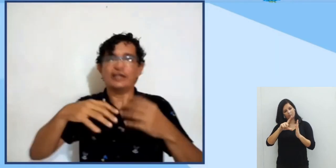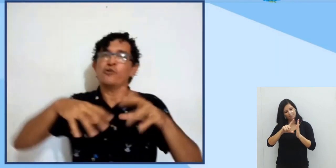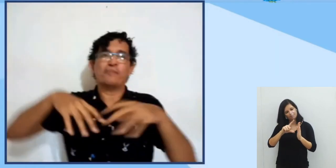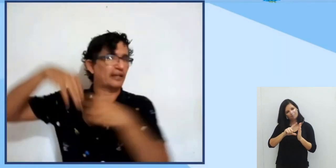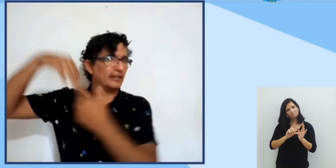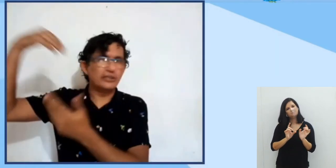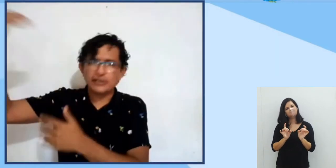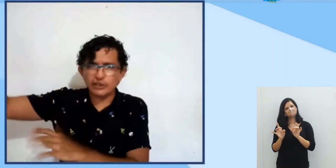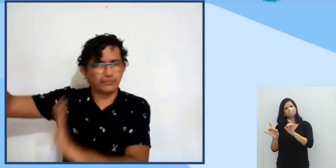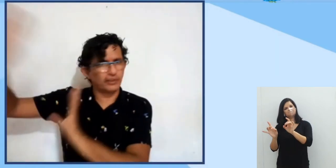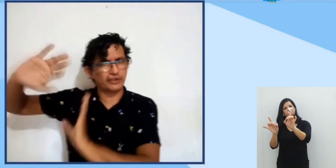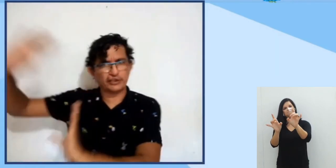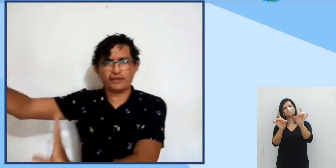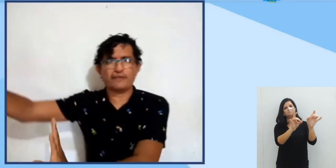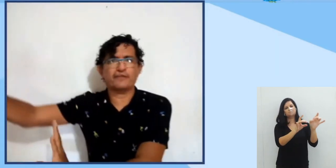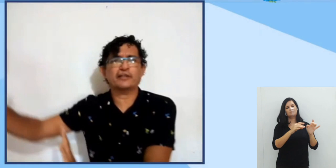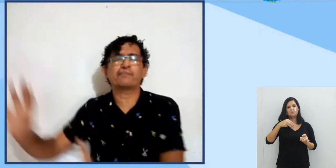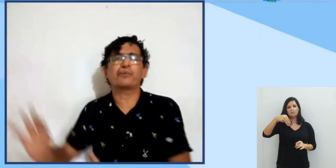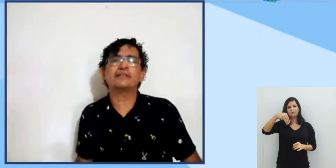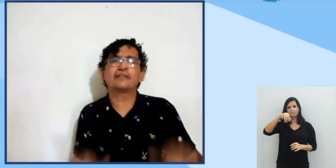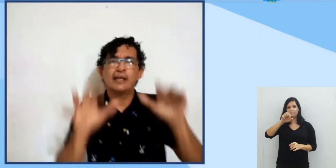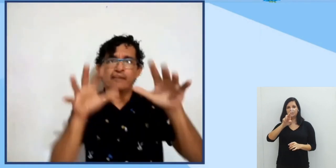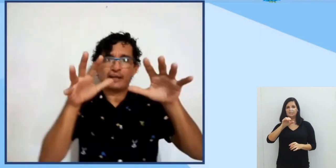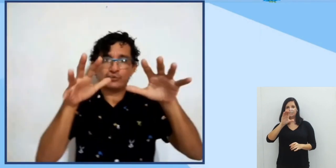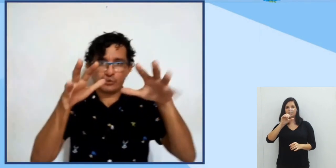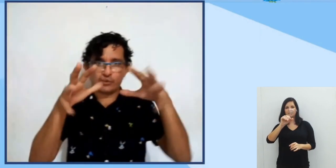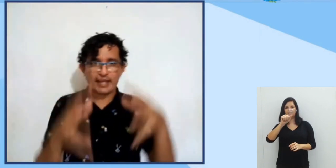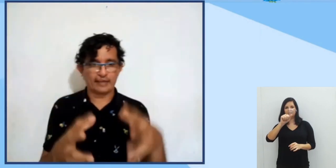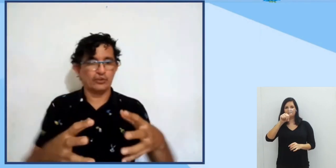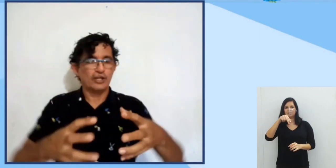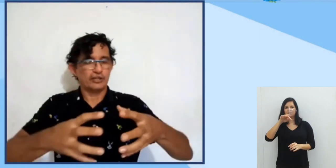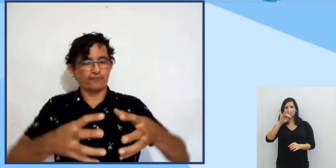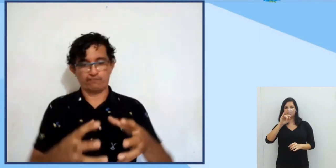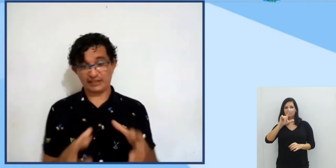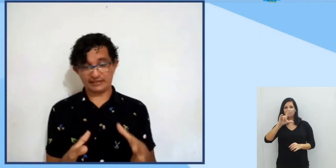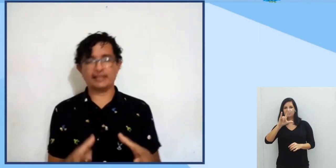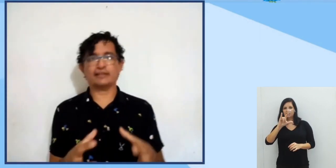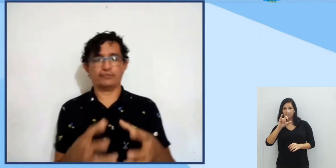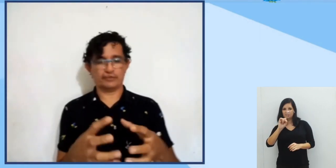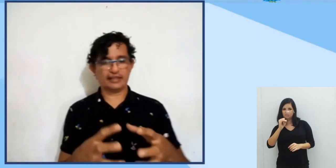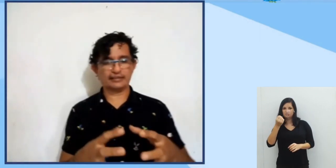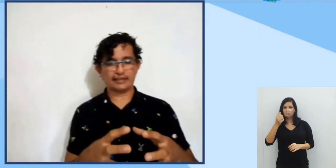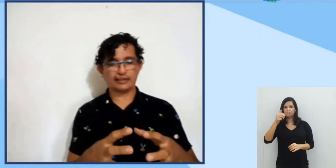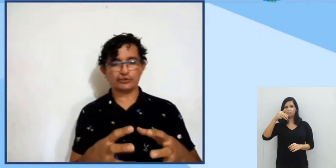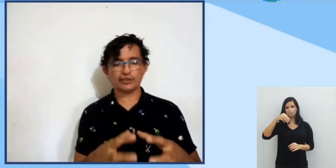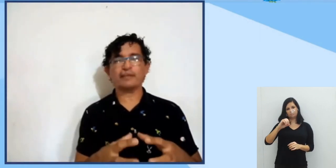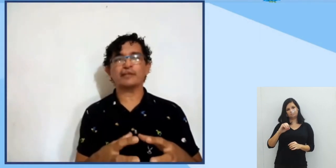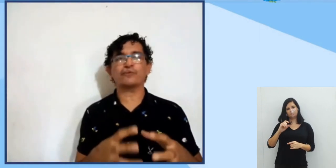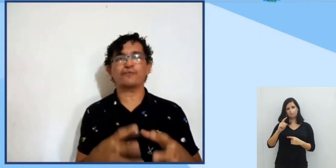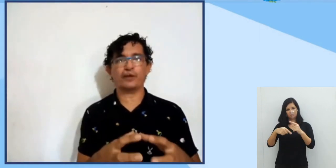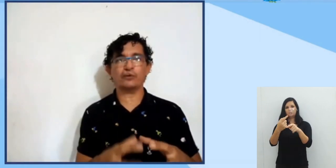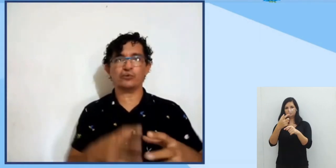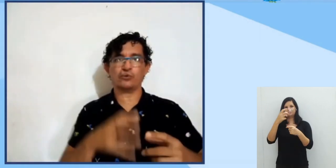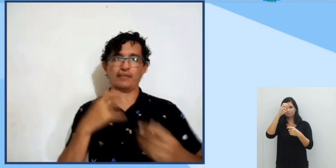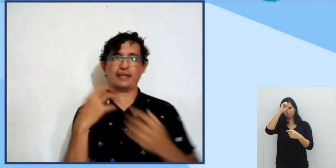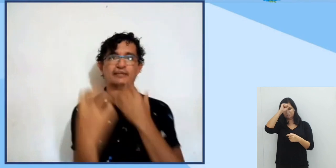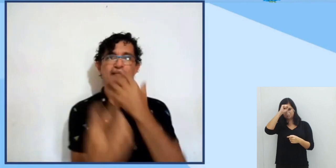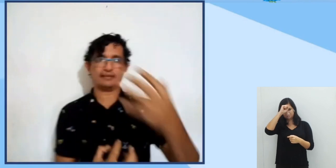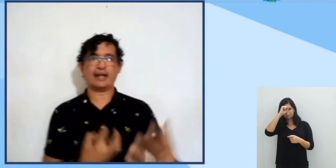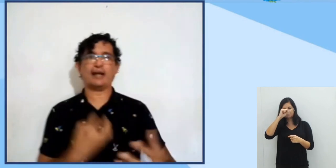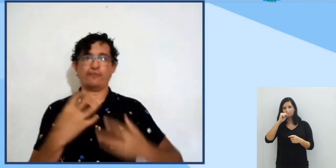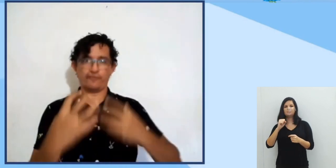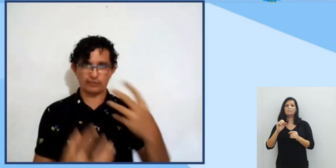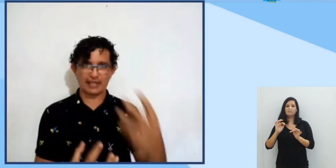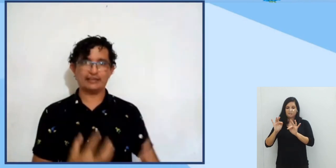vai ser o mercantilismo, que a gente vai ver depois. Mas o que eu quero dizer a vocês é que justamente o feudo